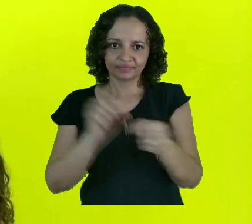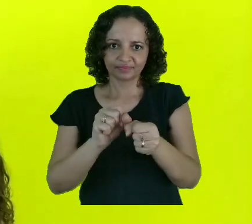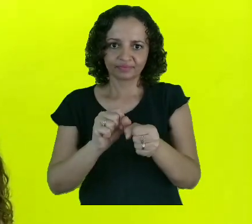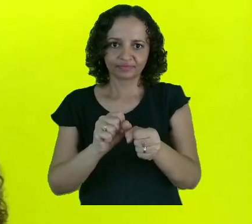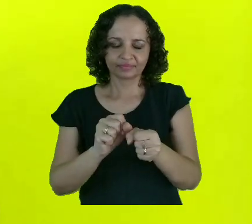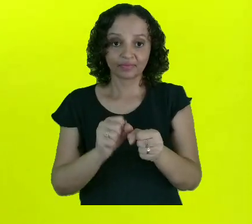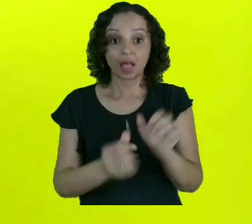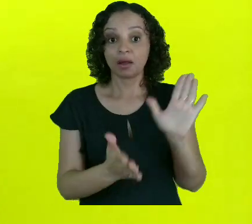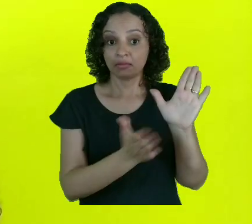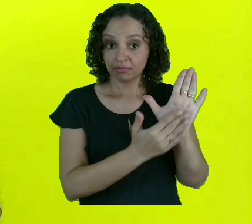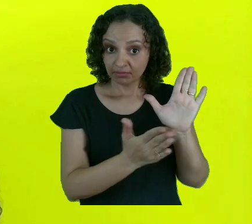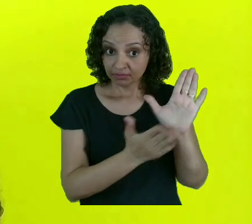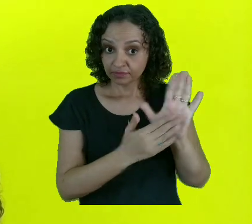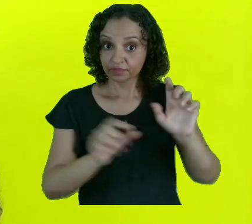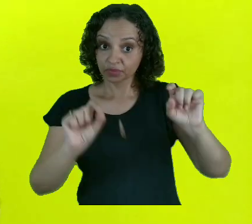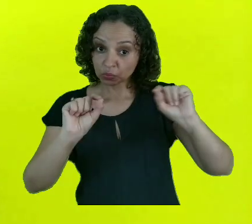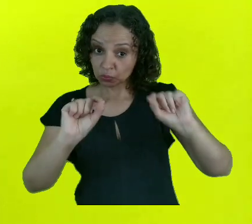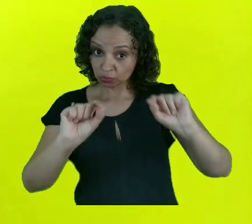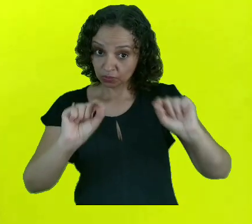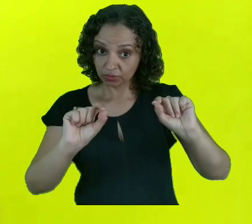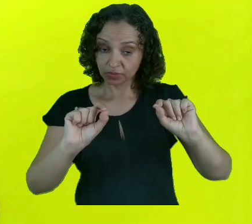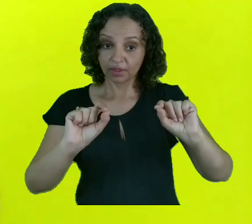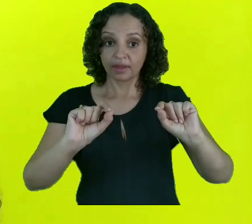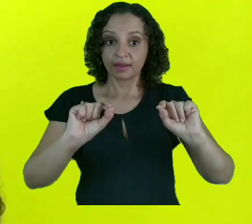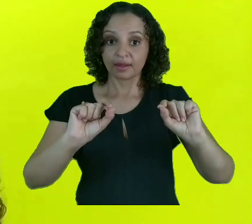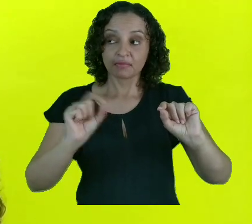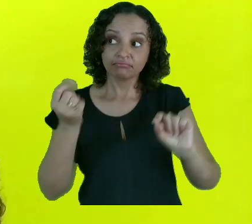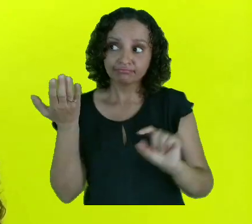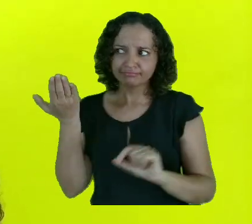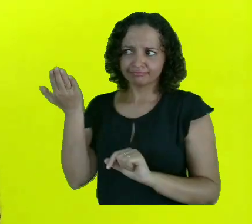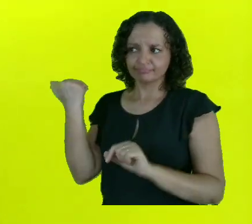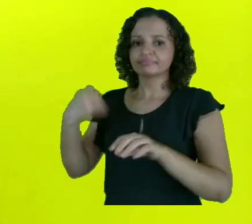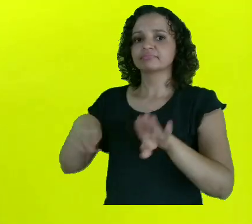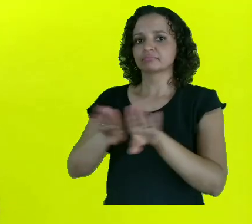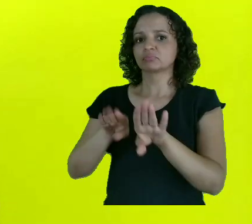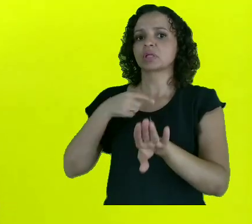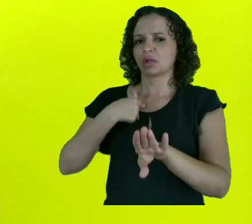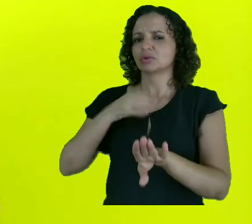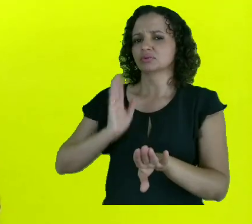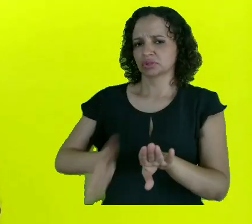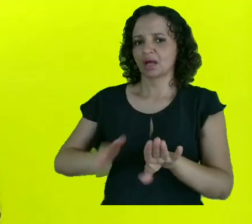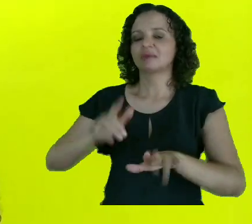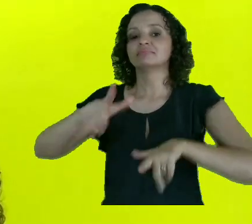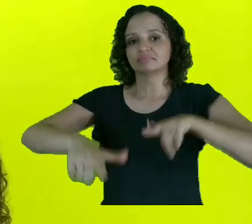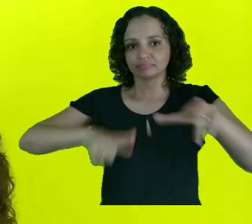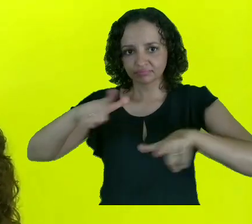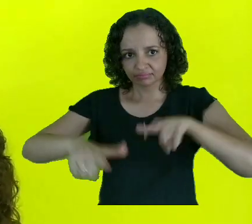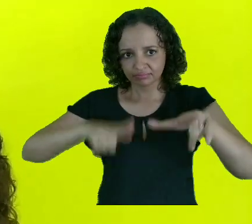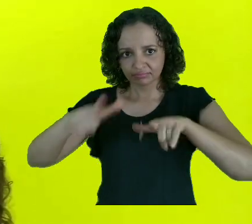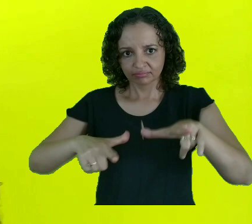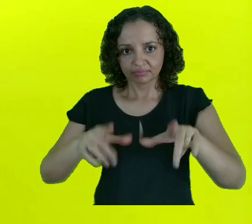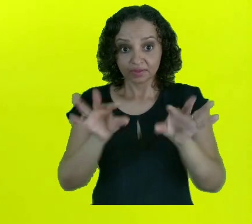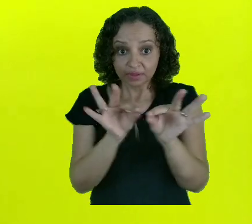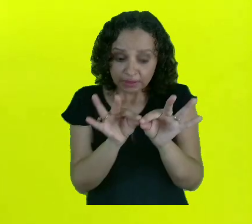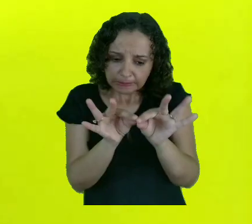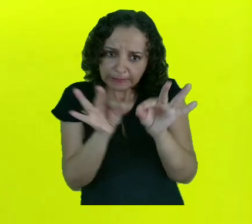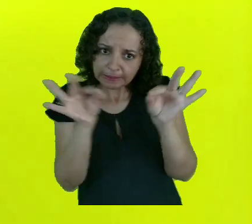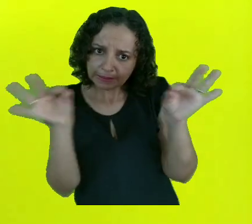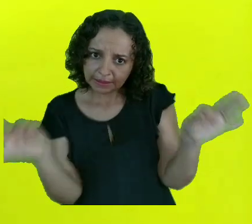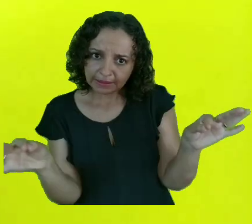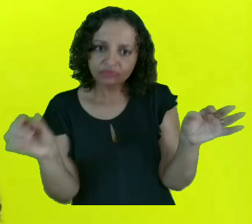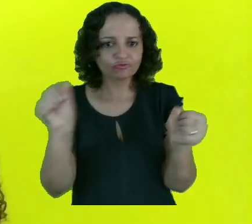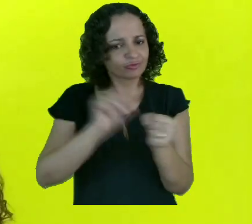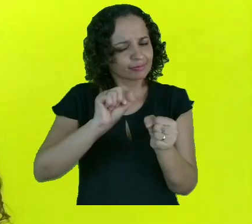minha proposta, e quando eu trabalhei com essa proposta, foi dessa forma. O simples, bem